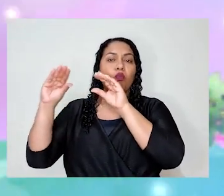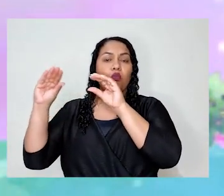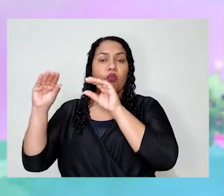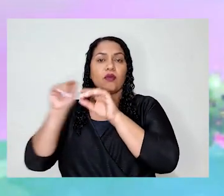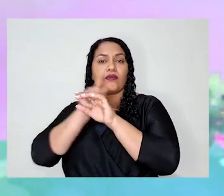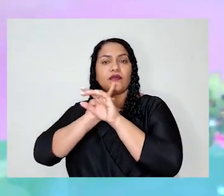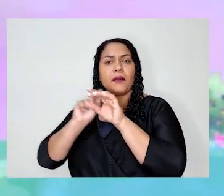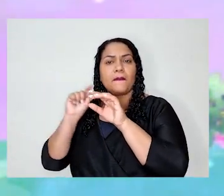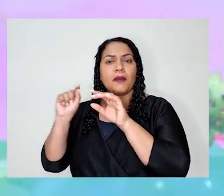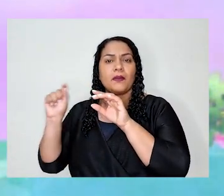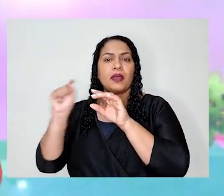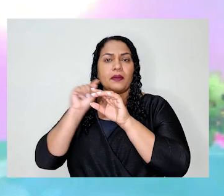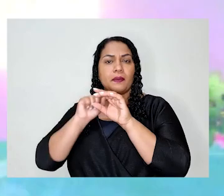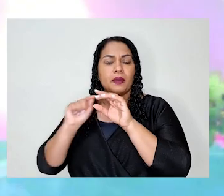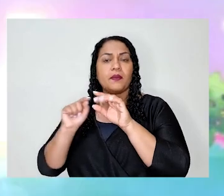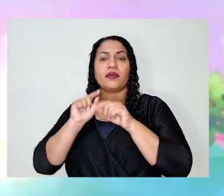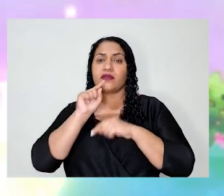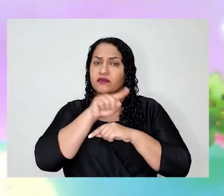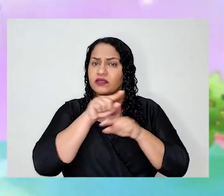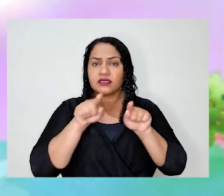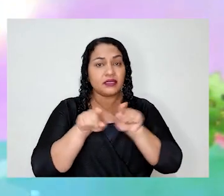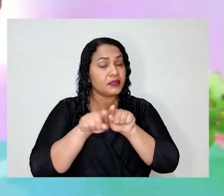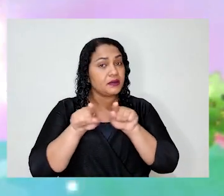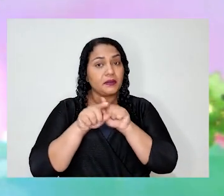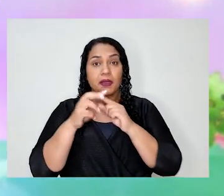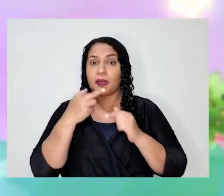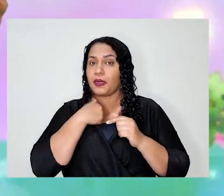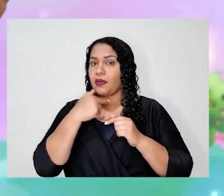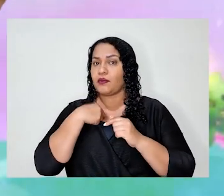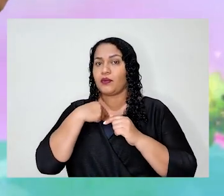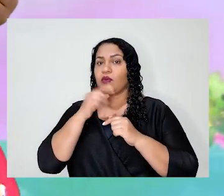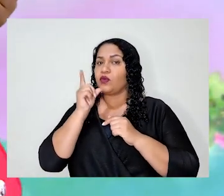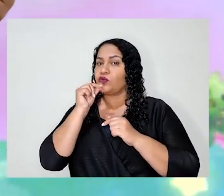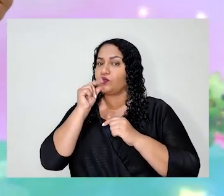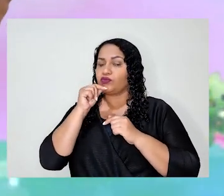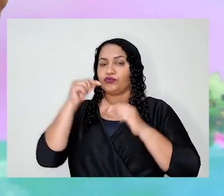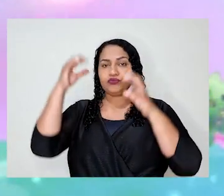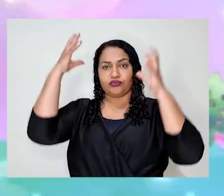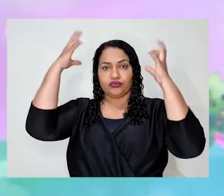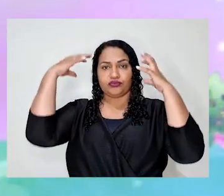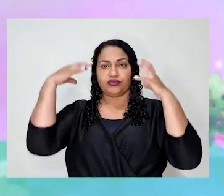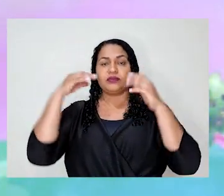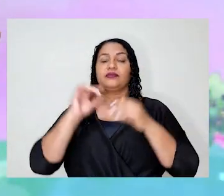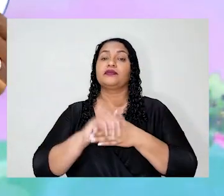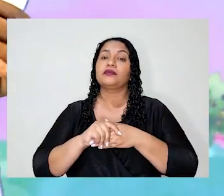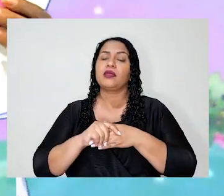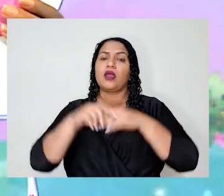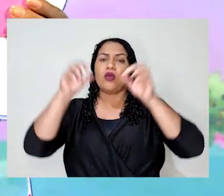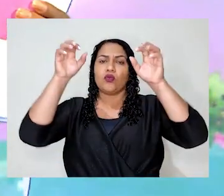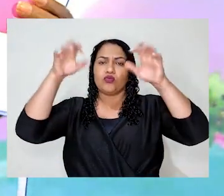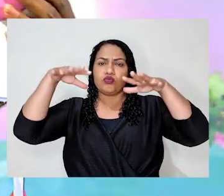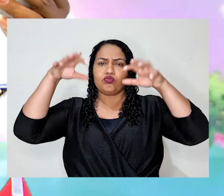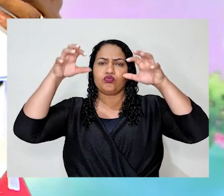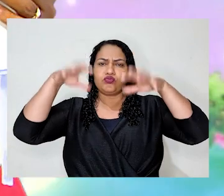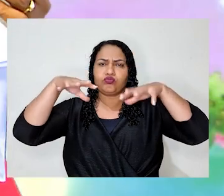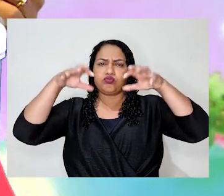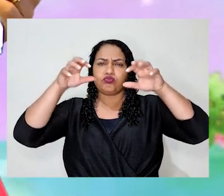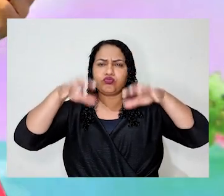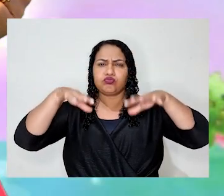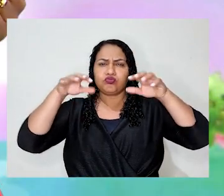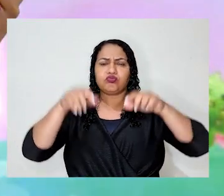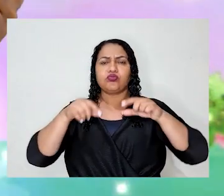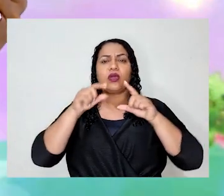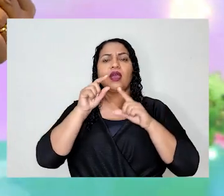da grande nuvem. Você também não pode se molhar. Enquanto a chuva caía,